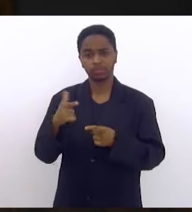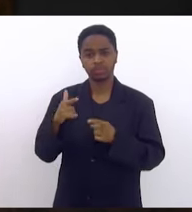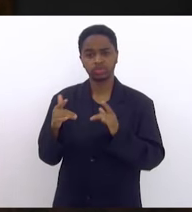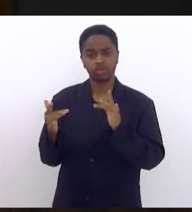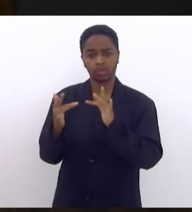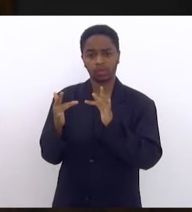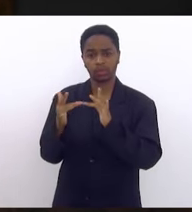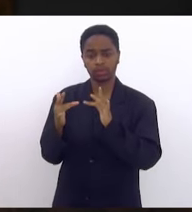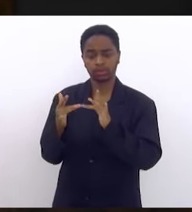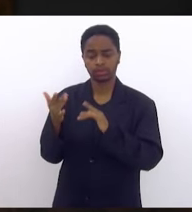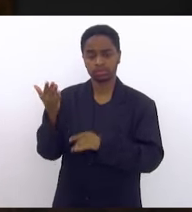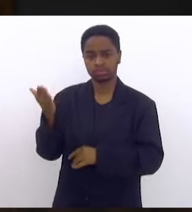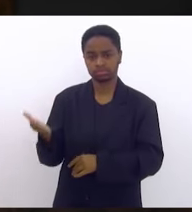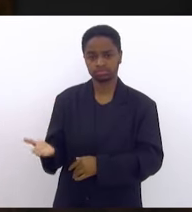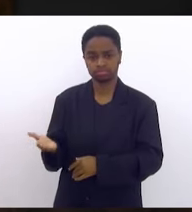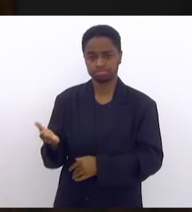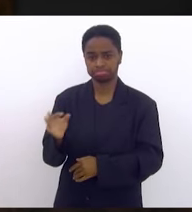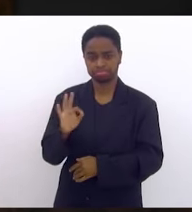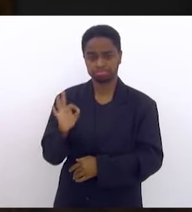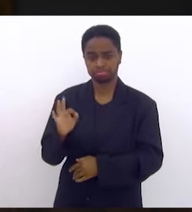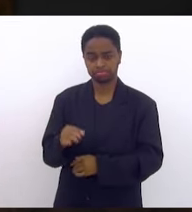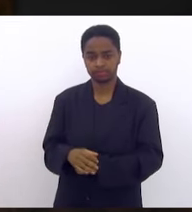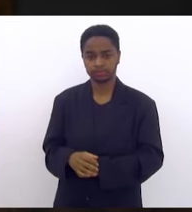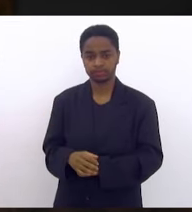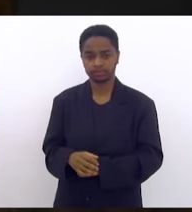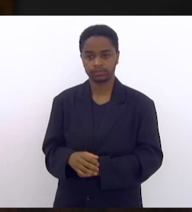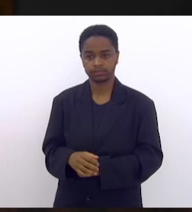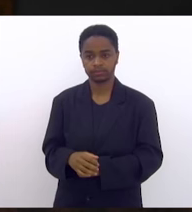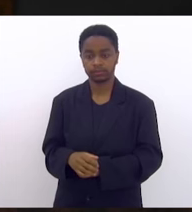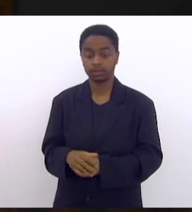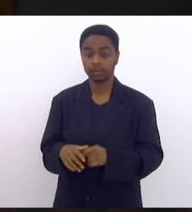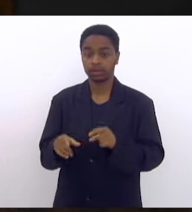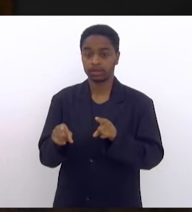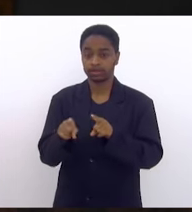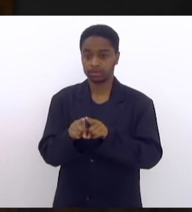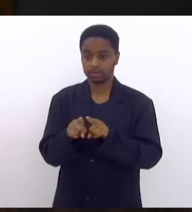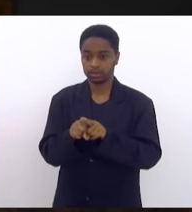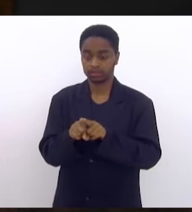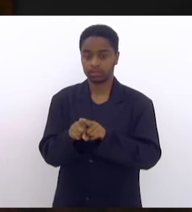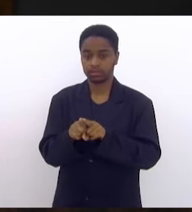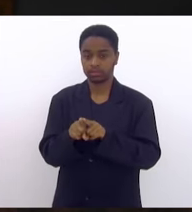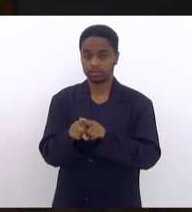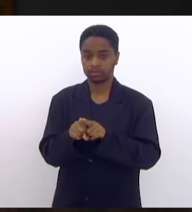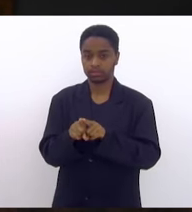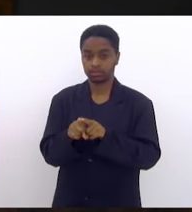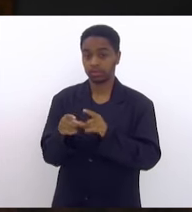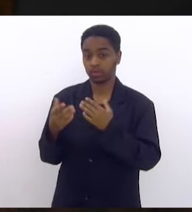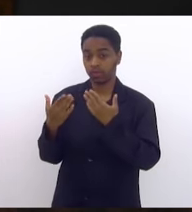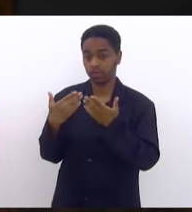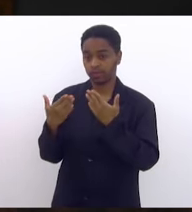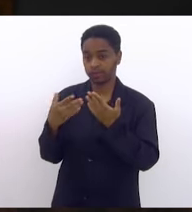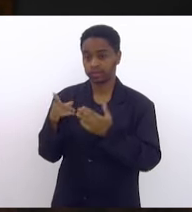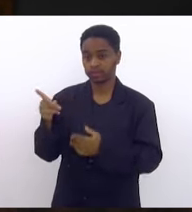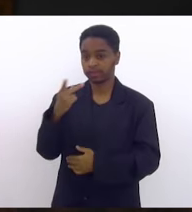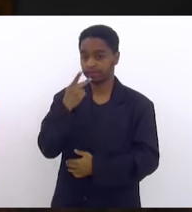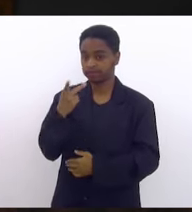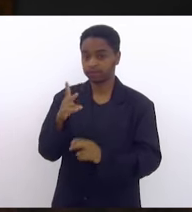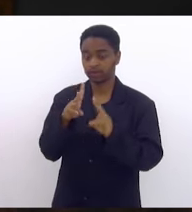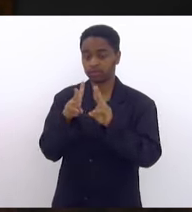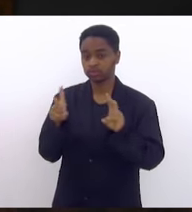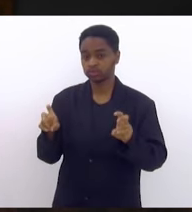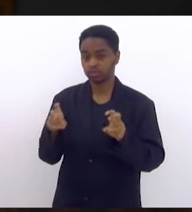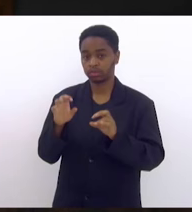com essa pessoa. E quando, numa conversa, ele fala em construção